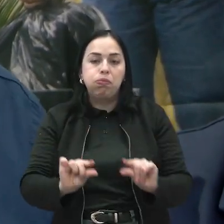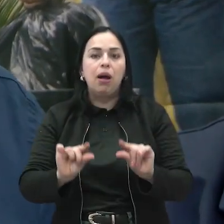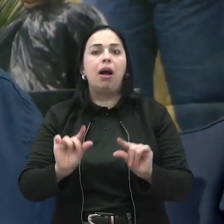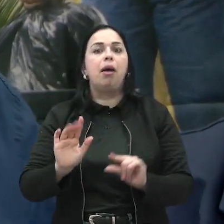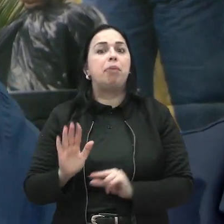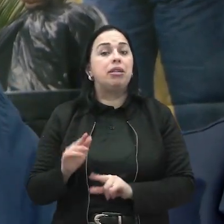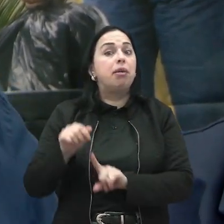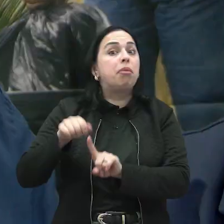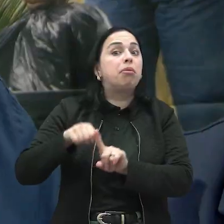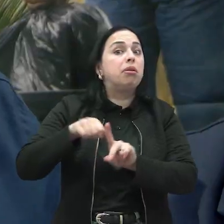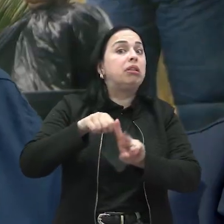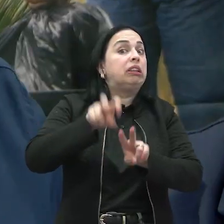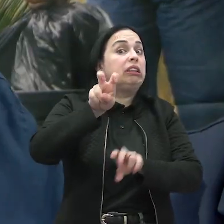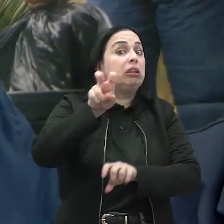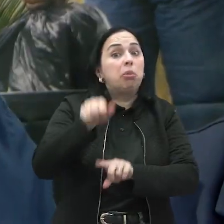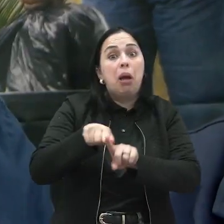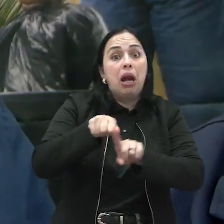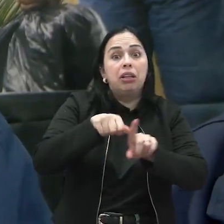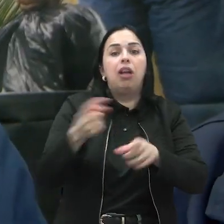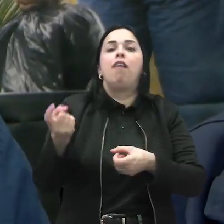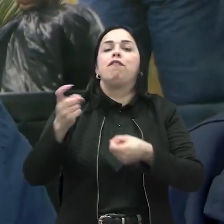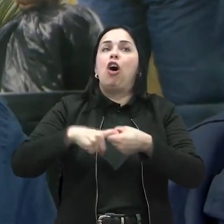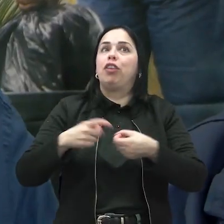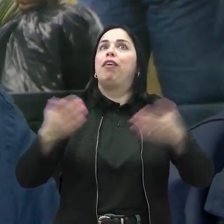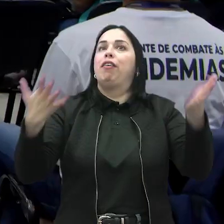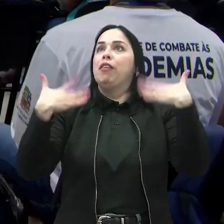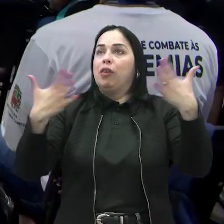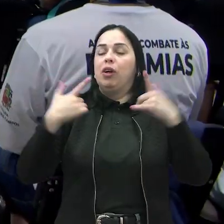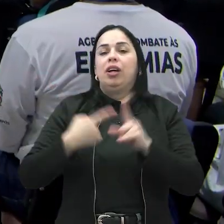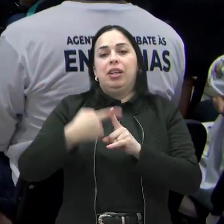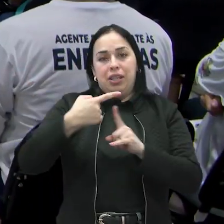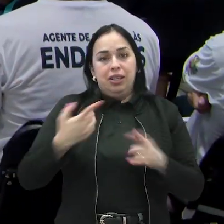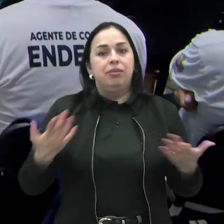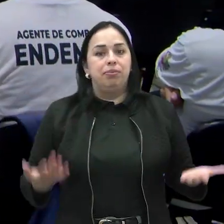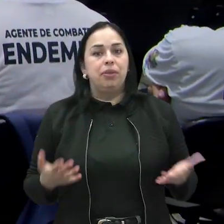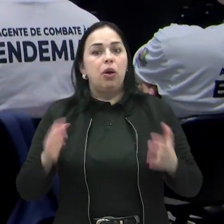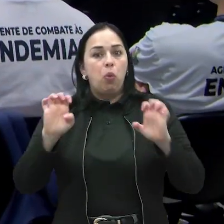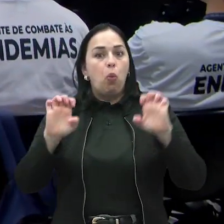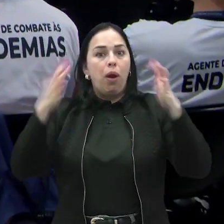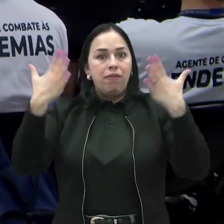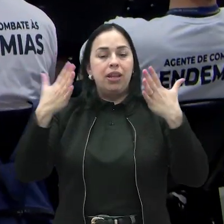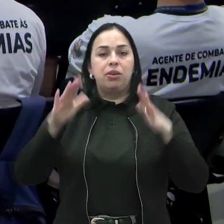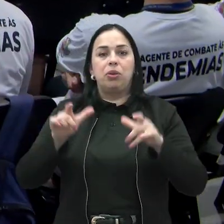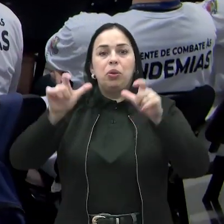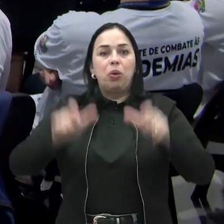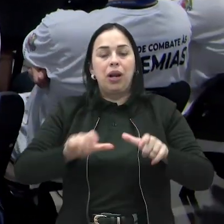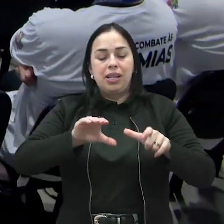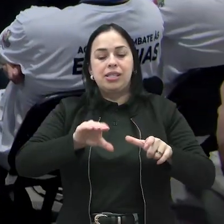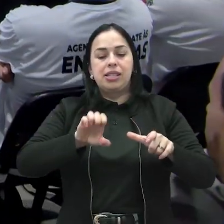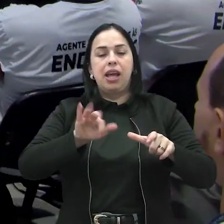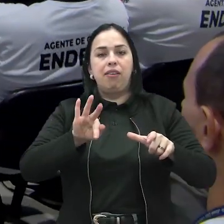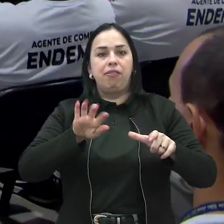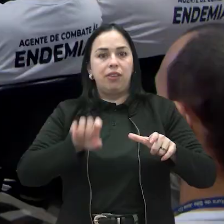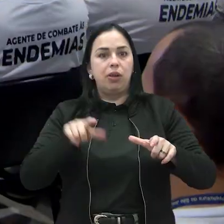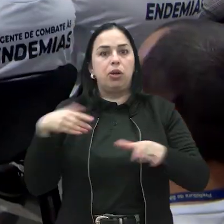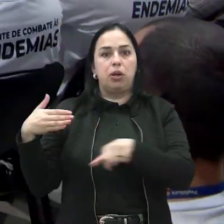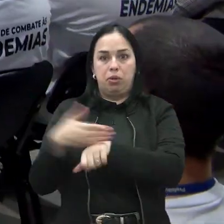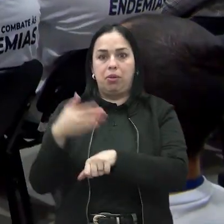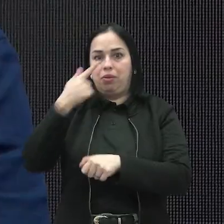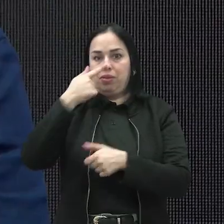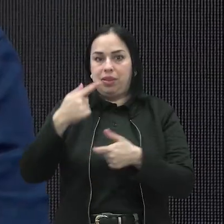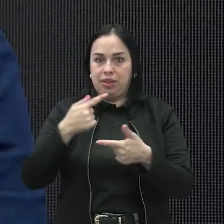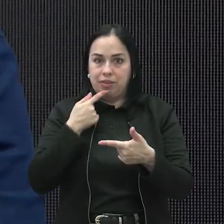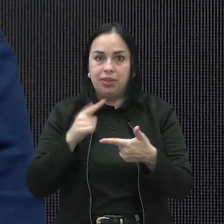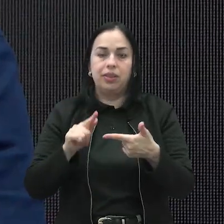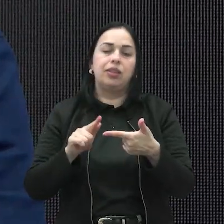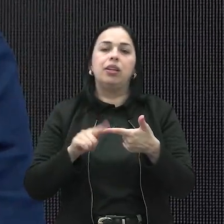mas daqui a pouco, daqui a alguns meses, 5 meses, volta o verão. O evento foi realizado no CEF e teve a participação do